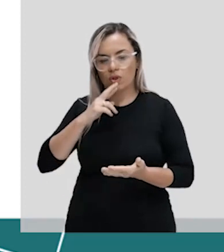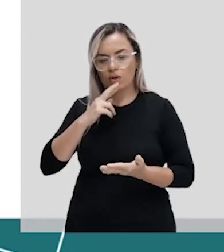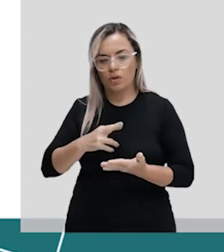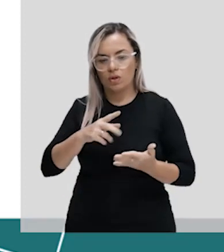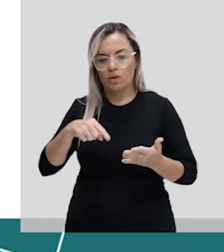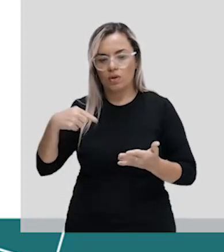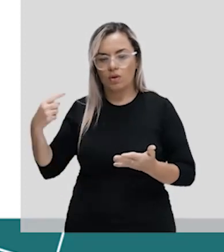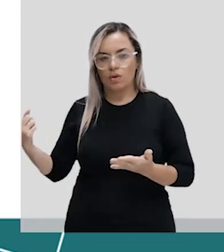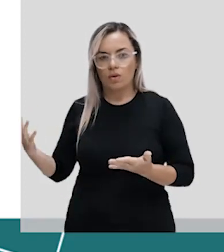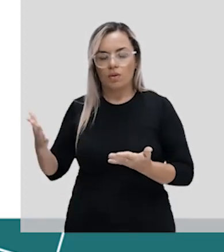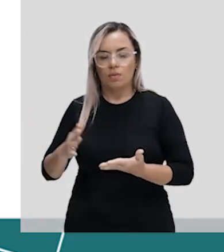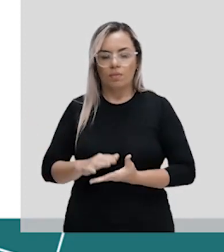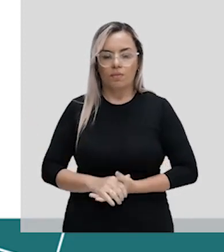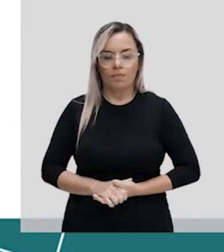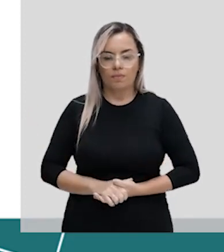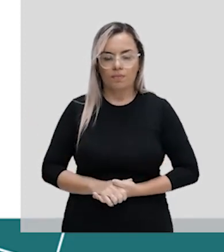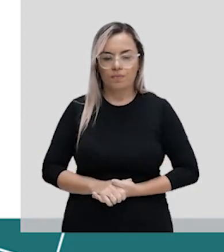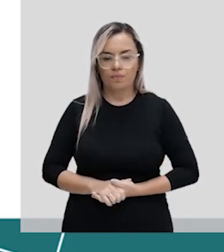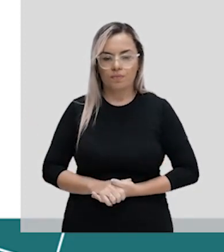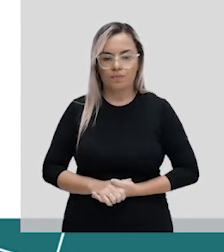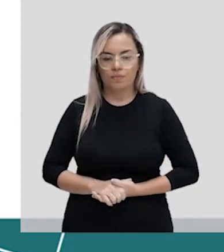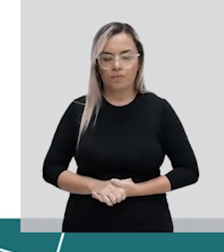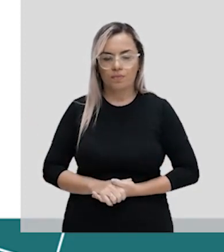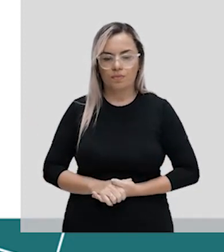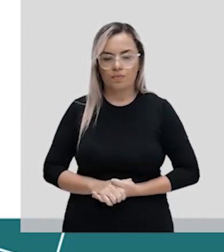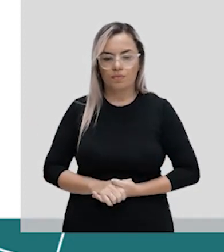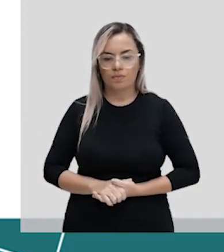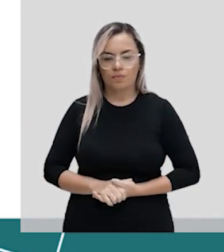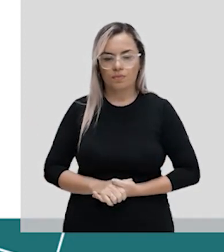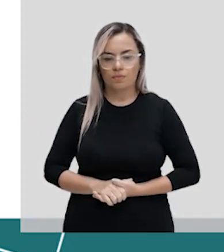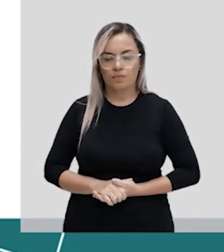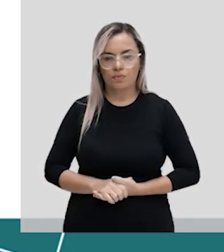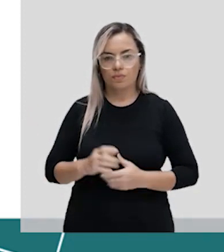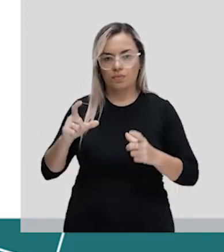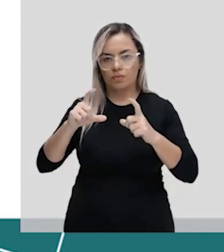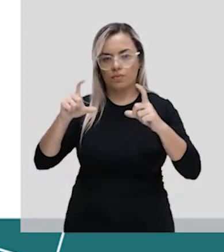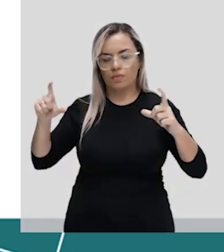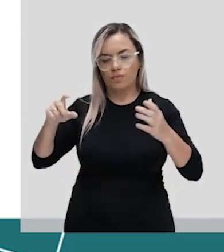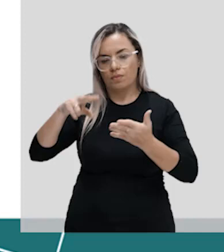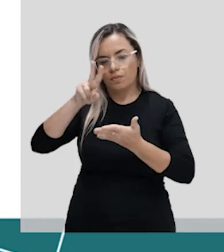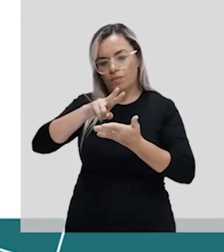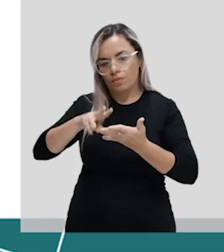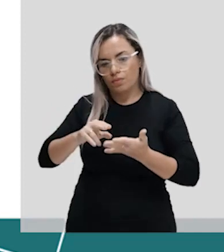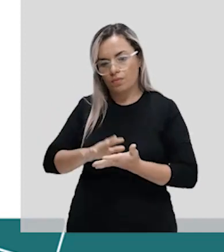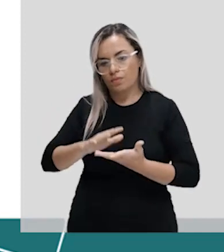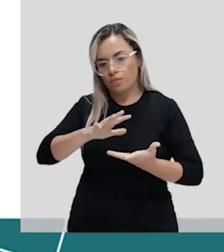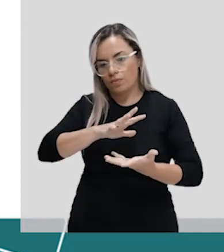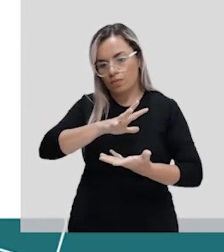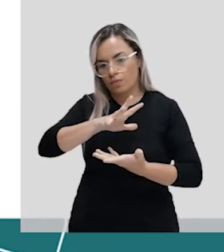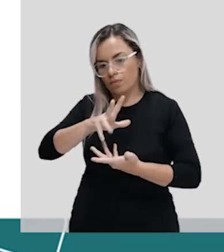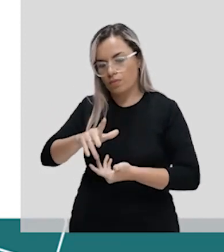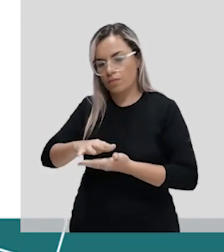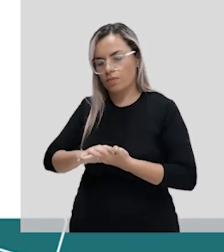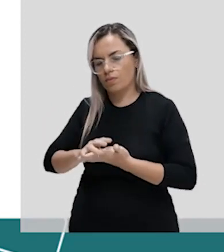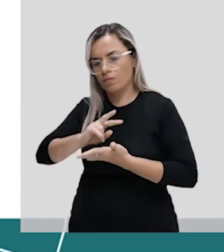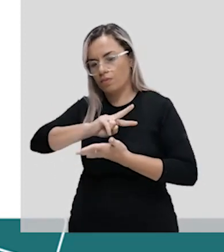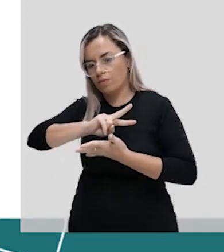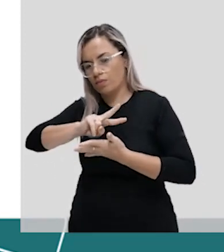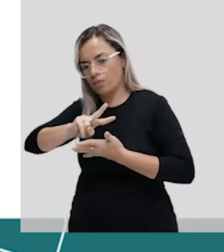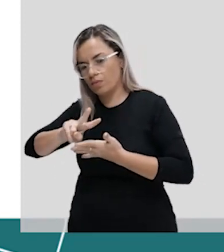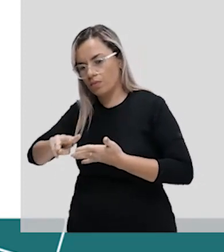da UESP, tá? Universidade Estadual do Piauí. Diz o seguinte: o planeta abriga uma imensa diversidade